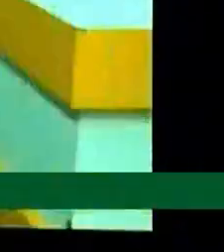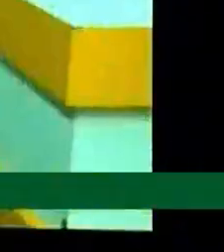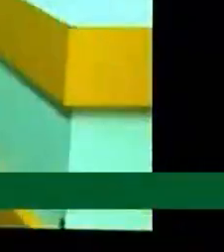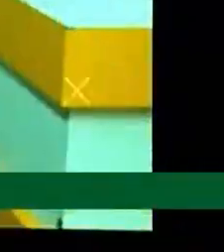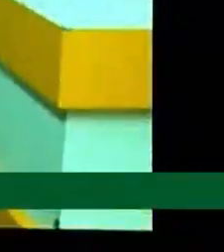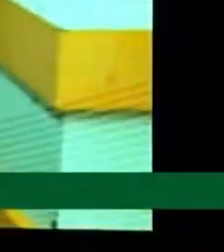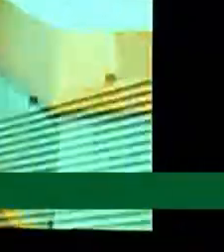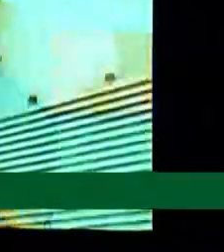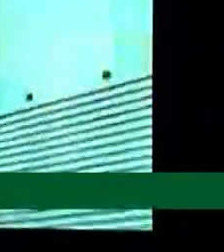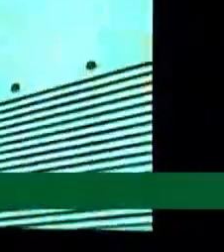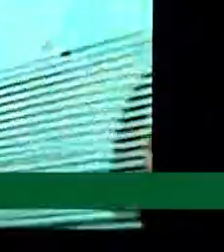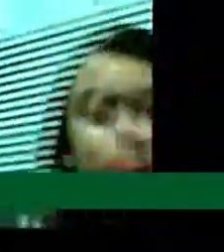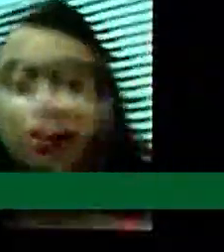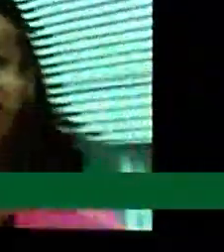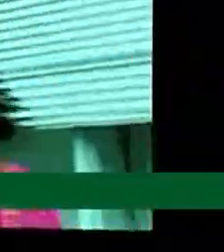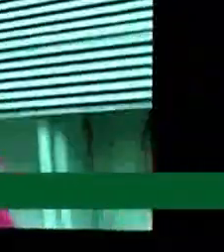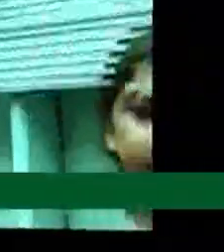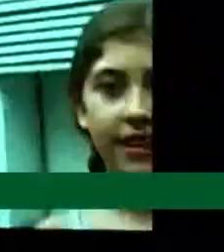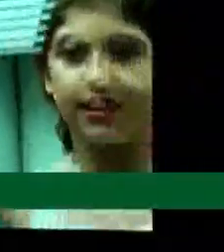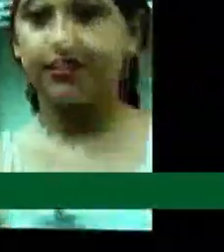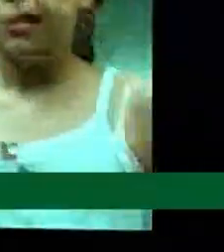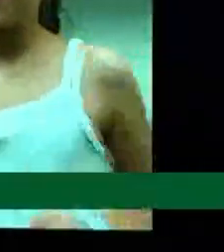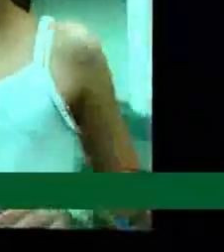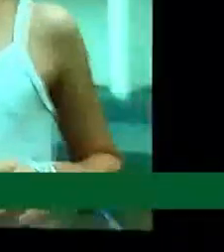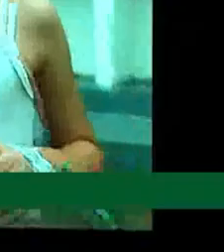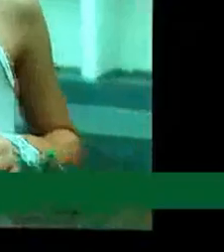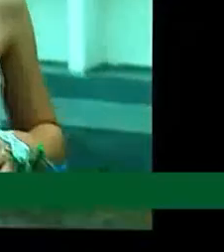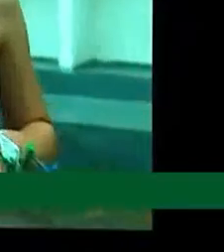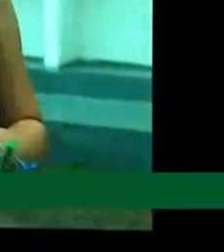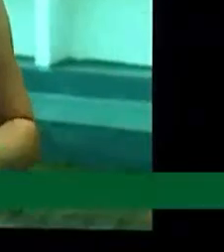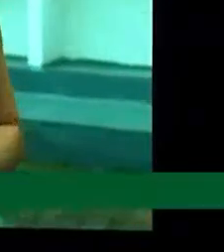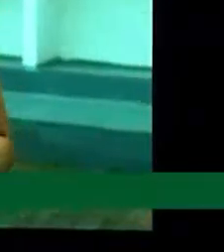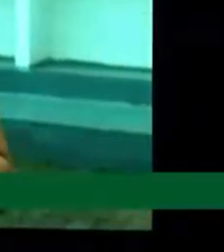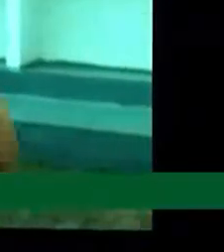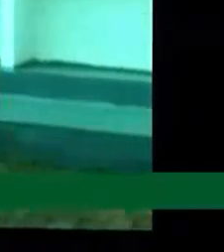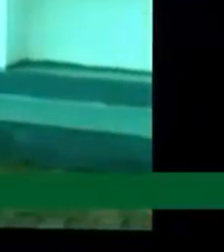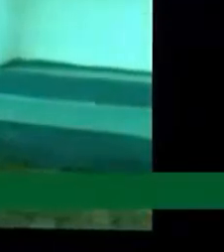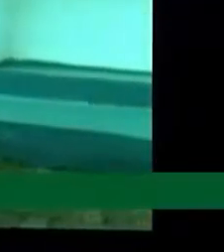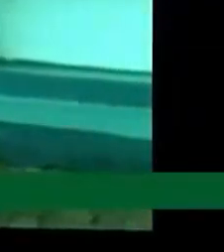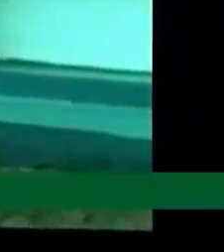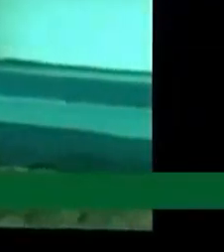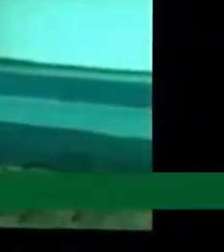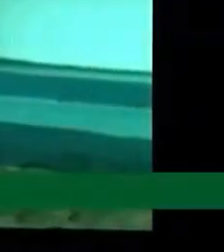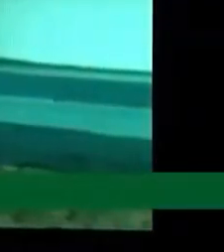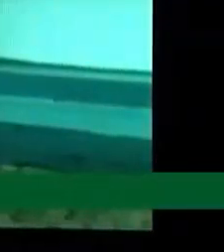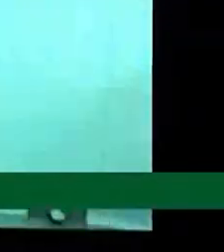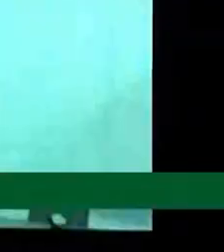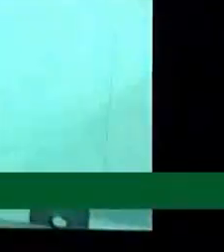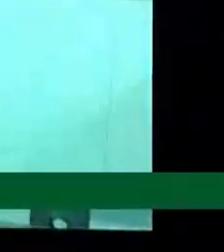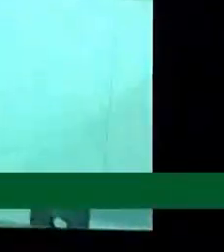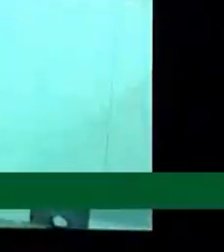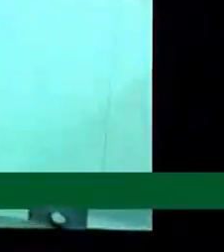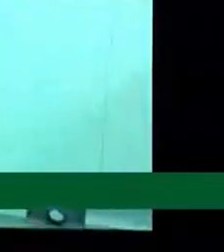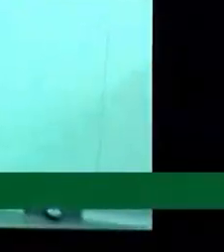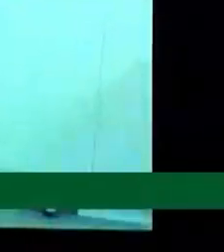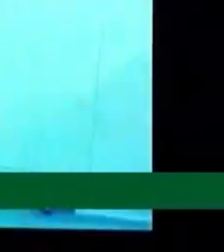ajudar Obrigada deputados estaduais federais celadores contamos com você